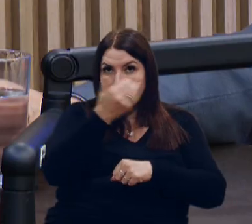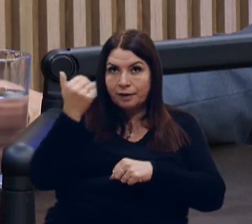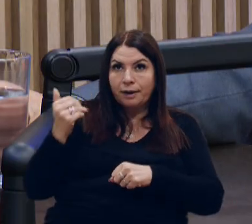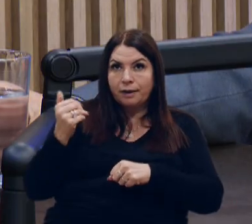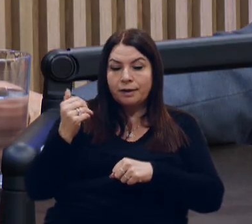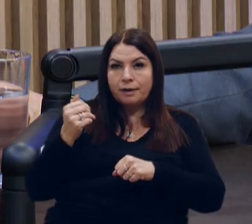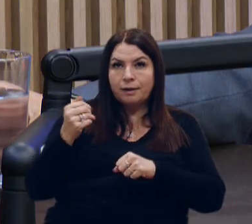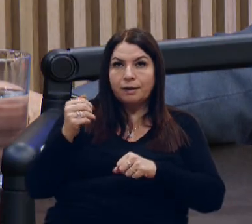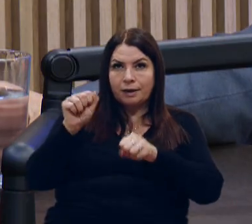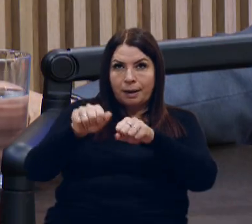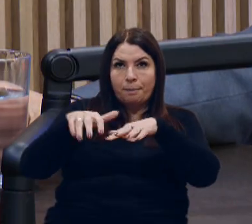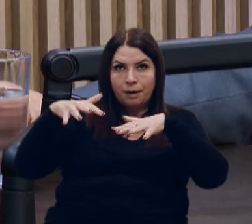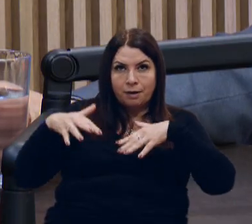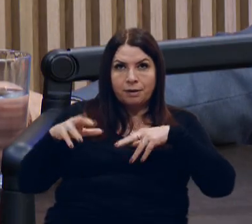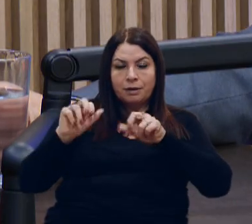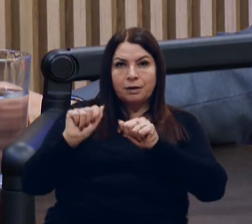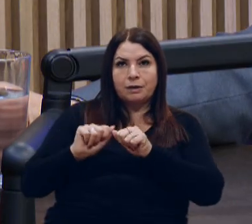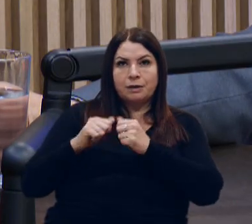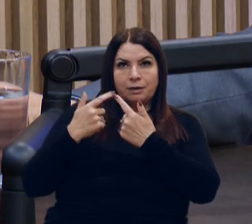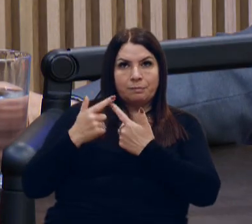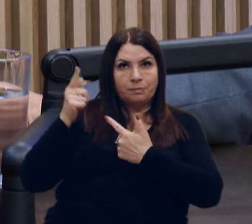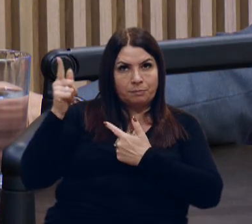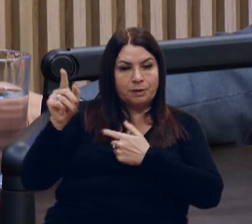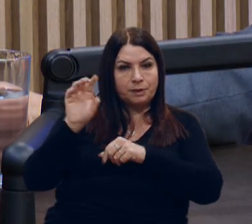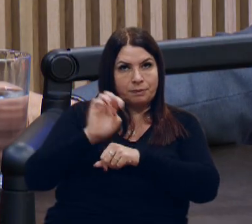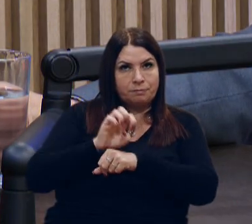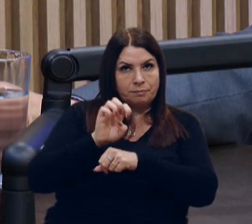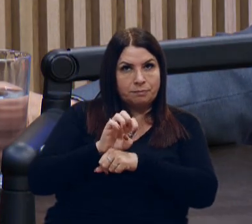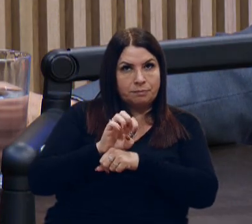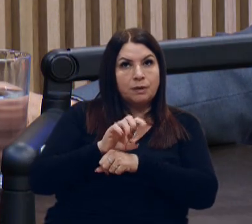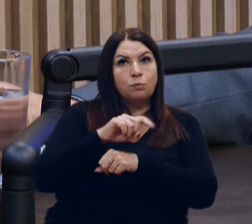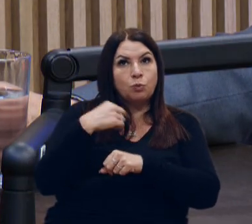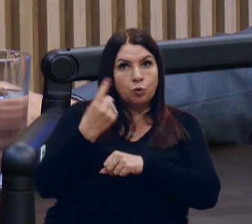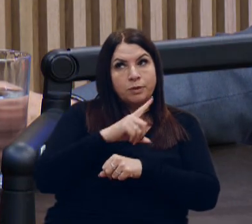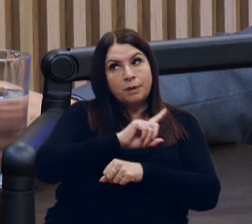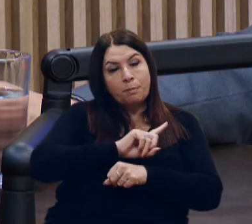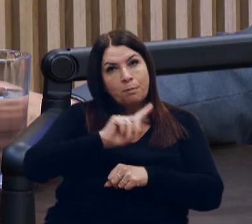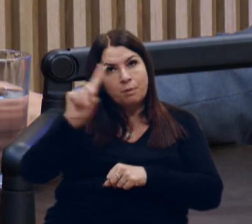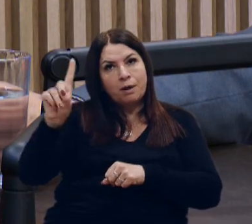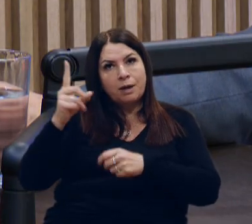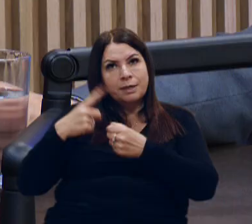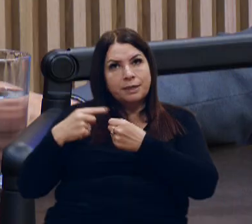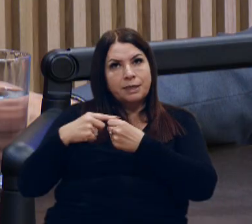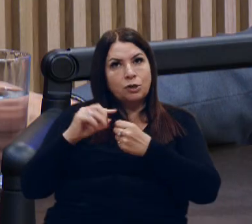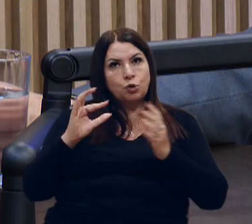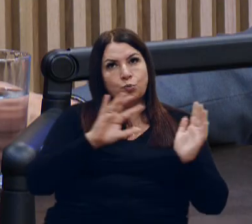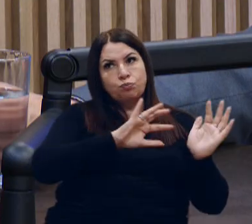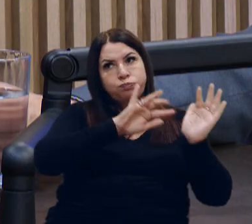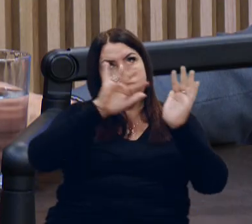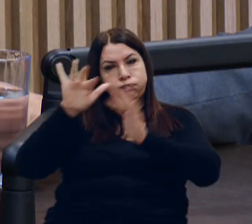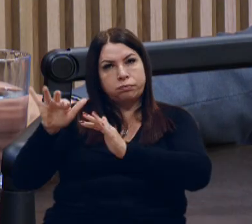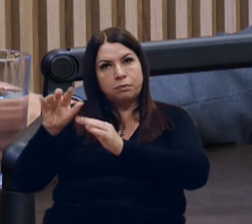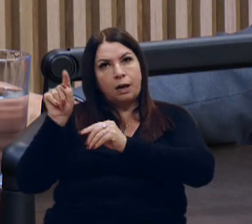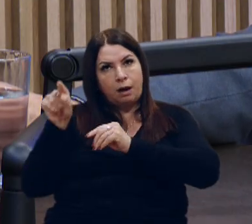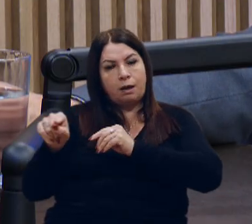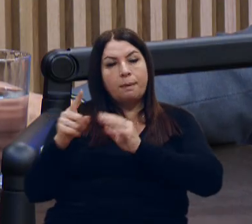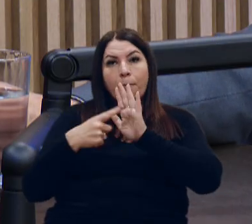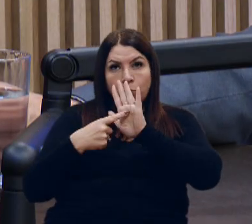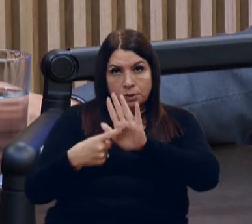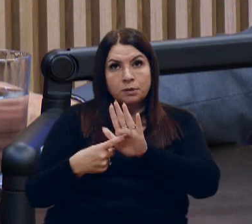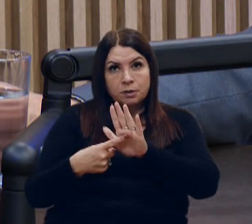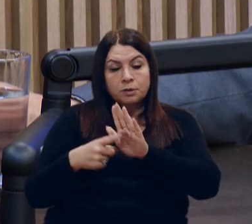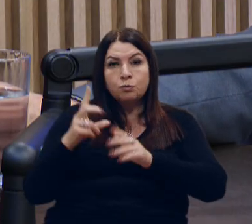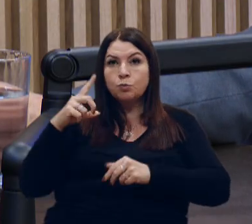a plenário no Legislativo Estadual, para que nós estejamos a cidade em peso lá presente, demonstrando